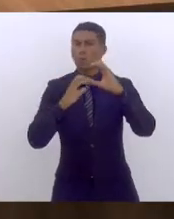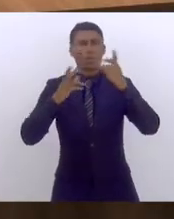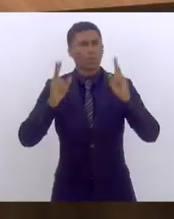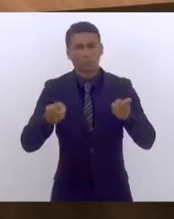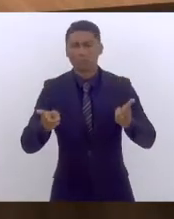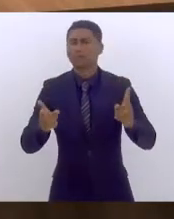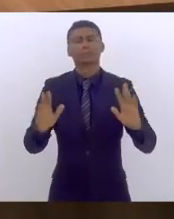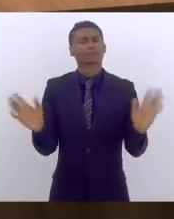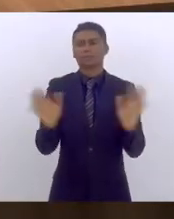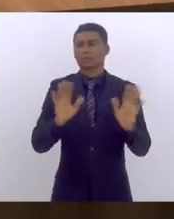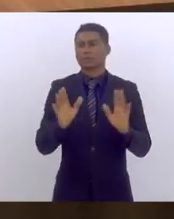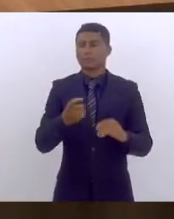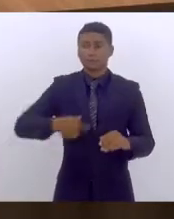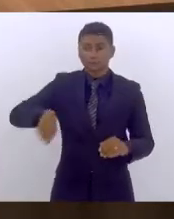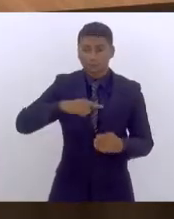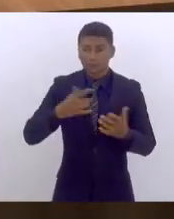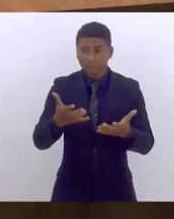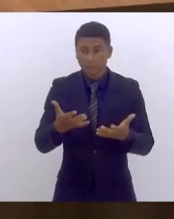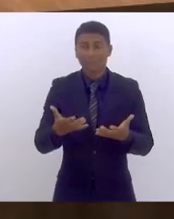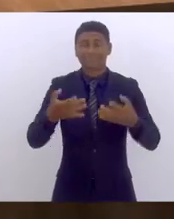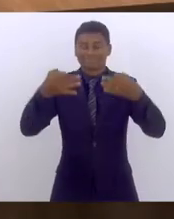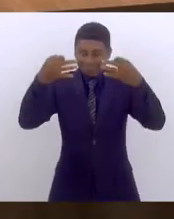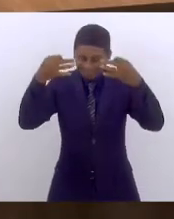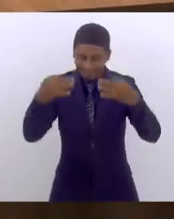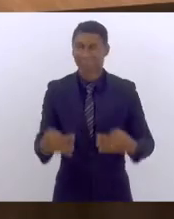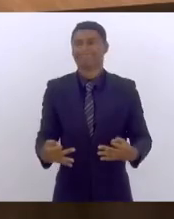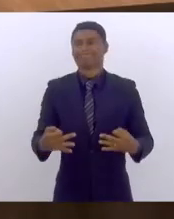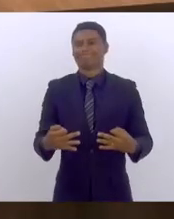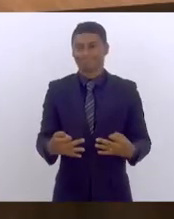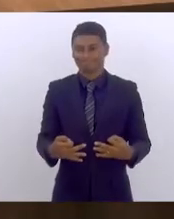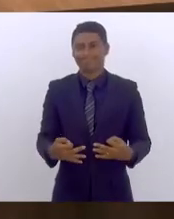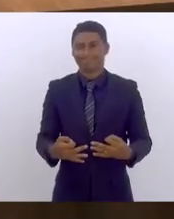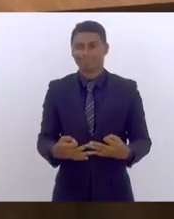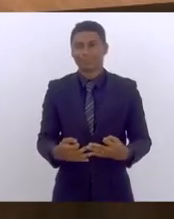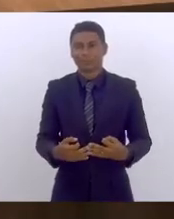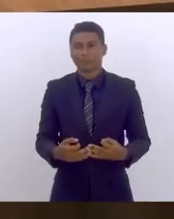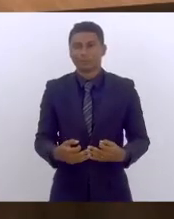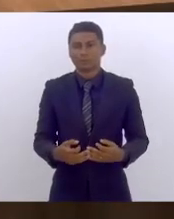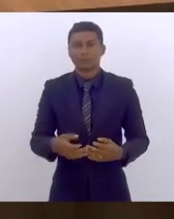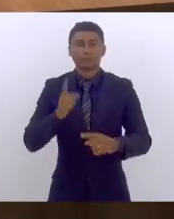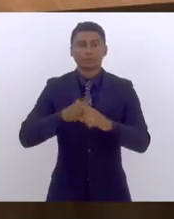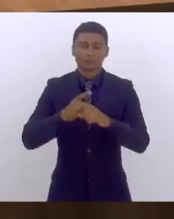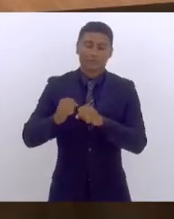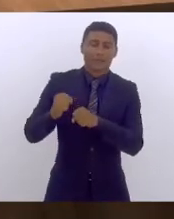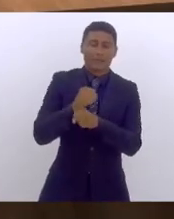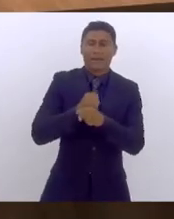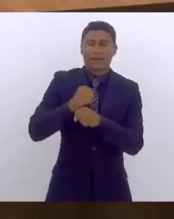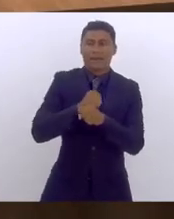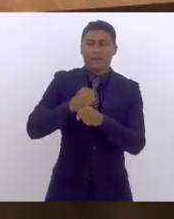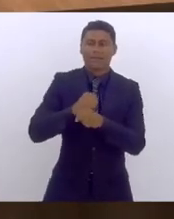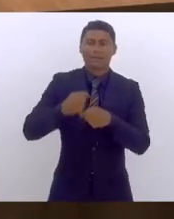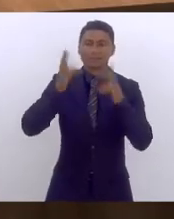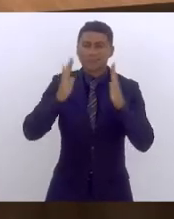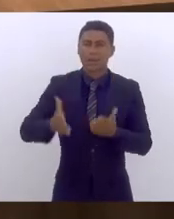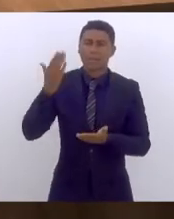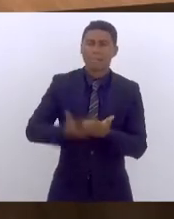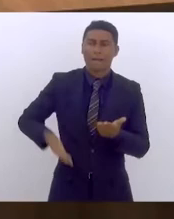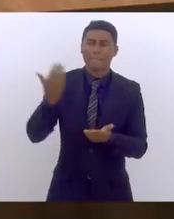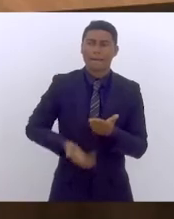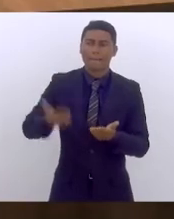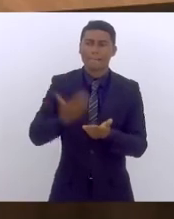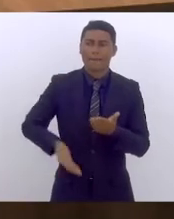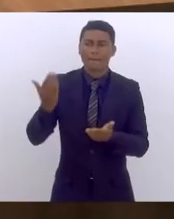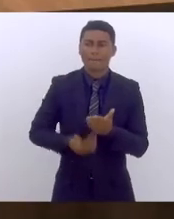O que a gente está pleiteando aqui é que se faça justiça e que se repare tantos anos que já foram perdidos com essas